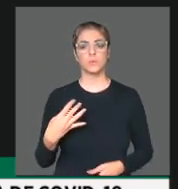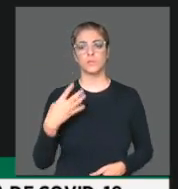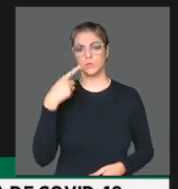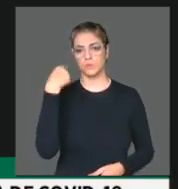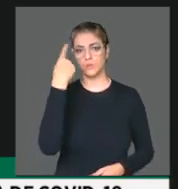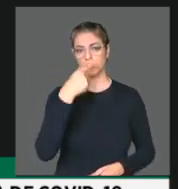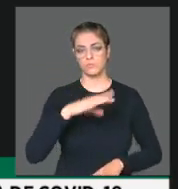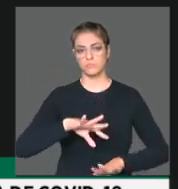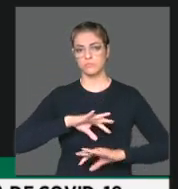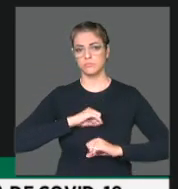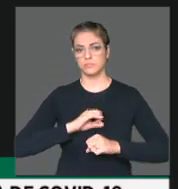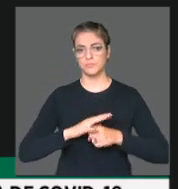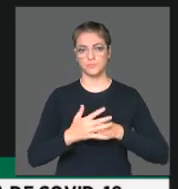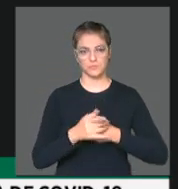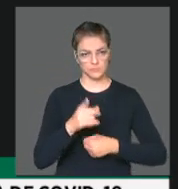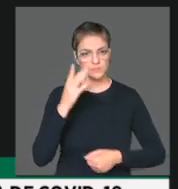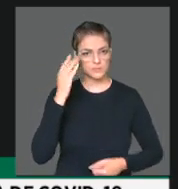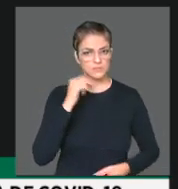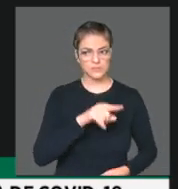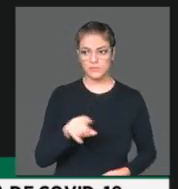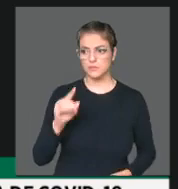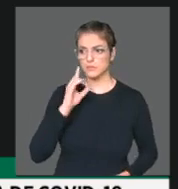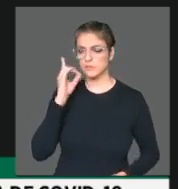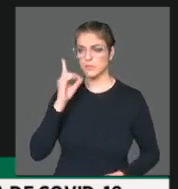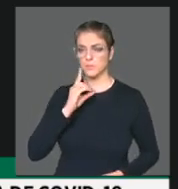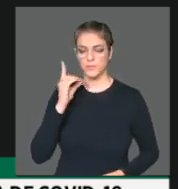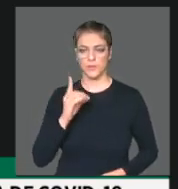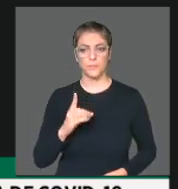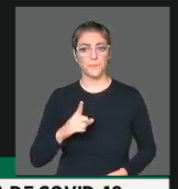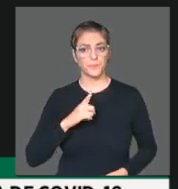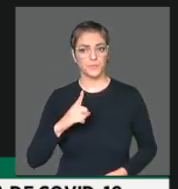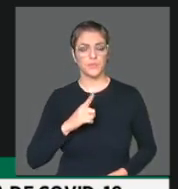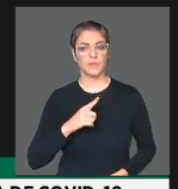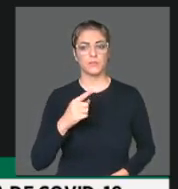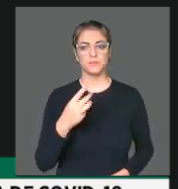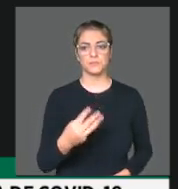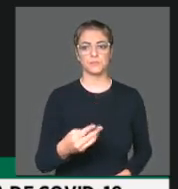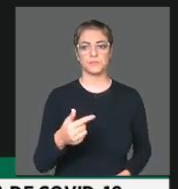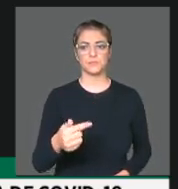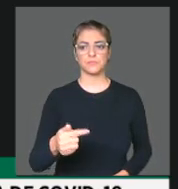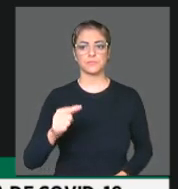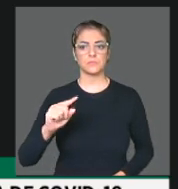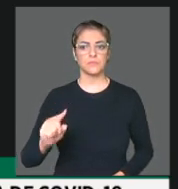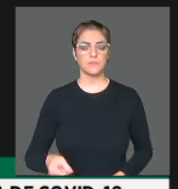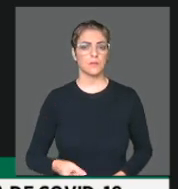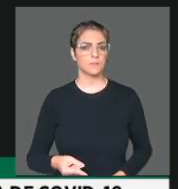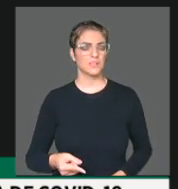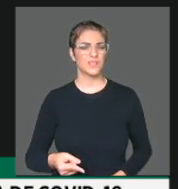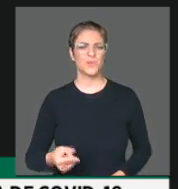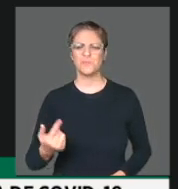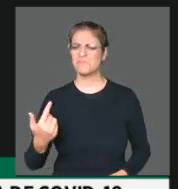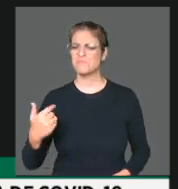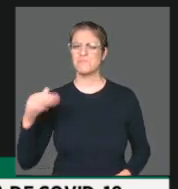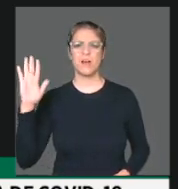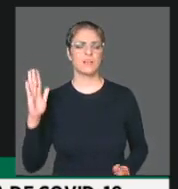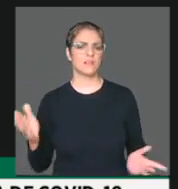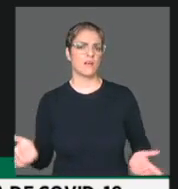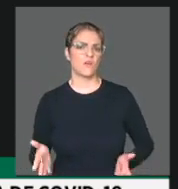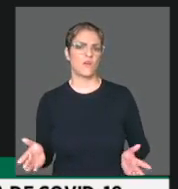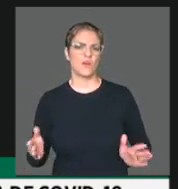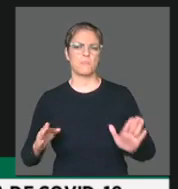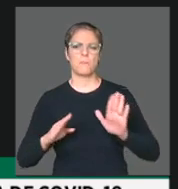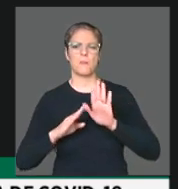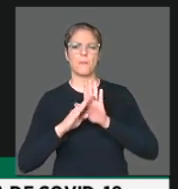Brasil? Senhoras e senhores deputados, nós tivemos 37 mil, foi o recorde, 37